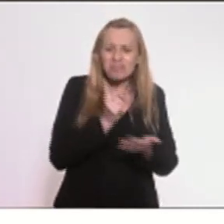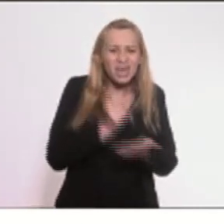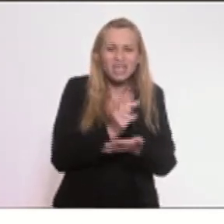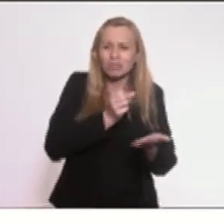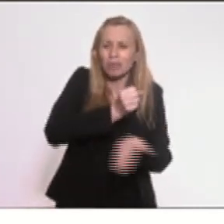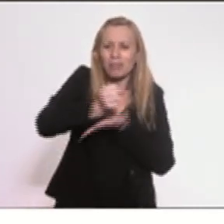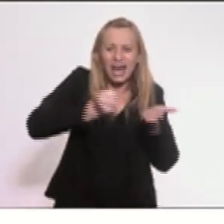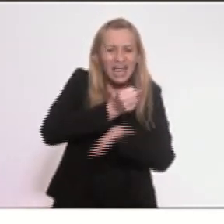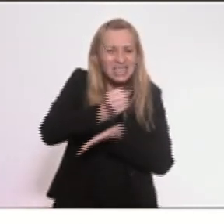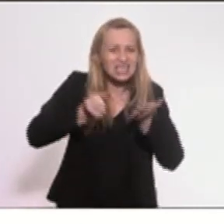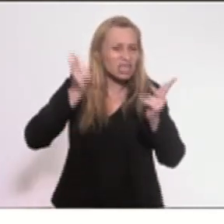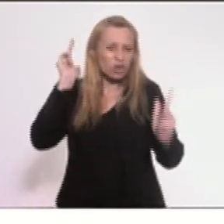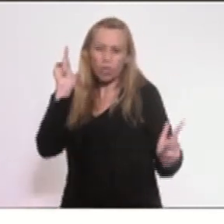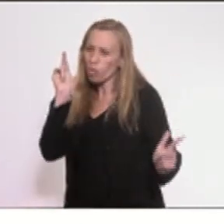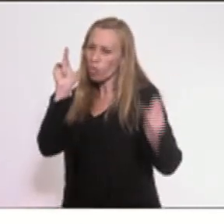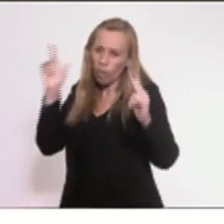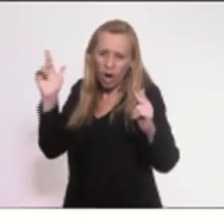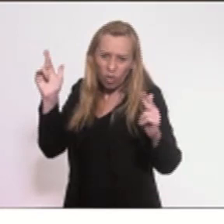foi assinado,